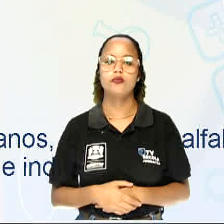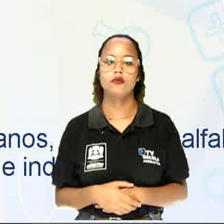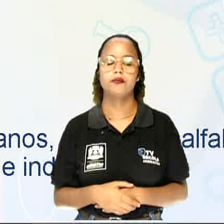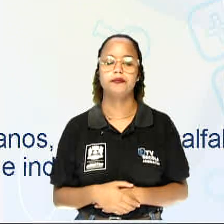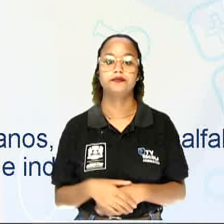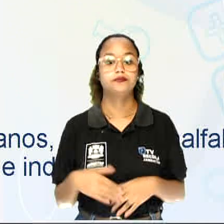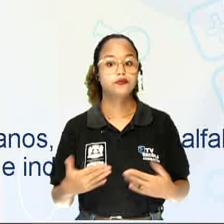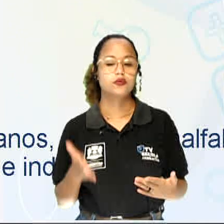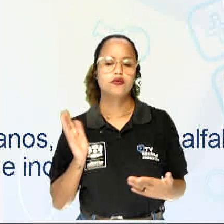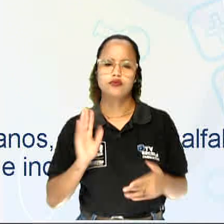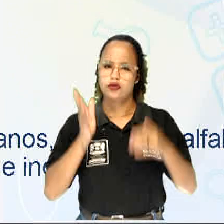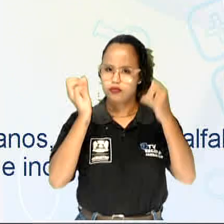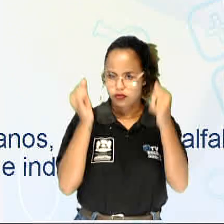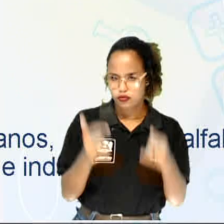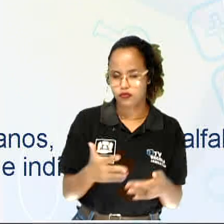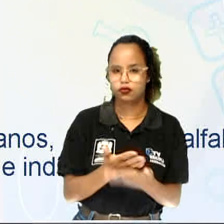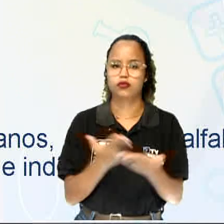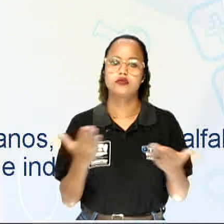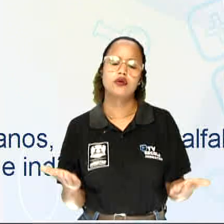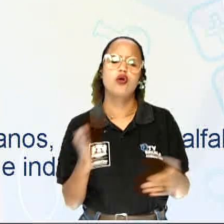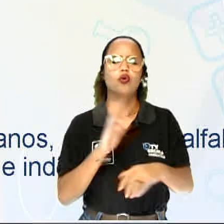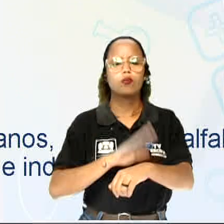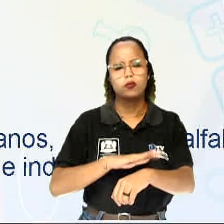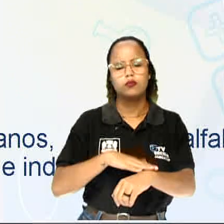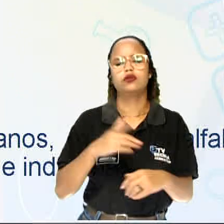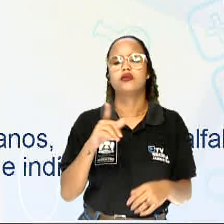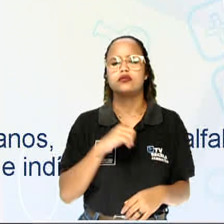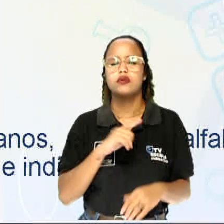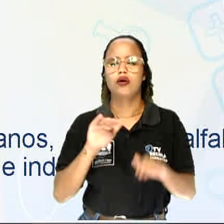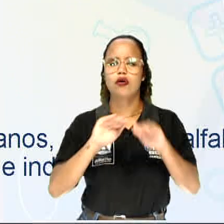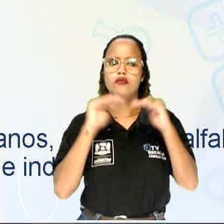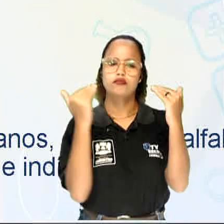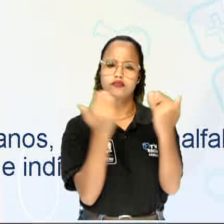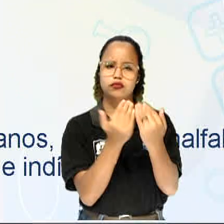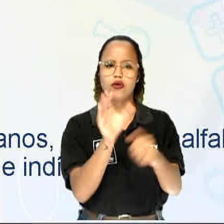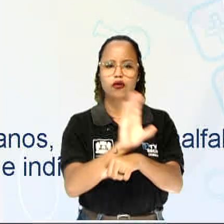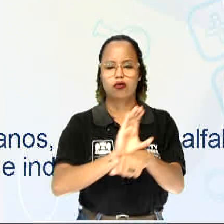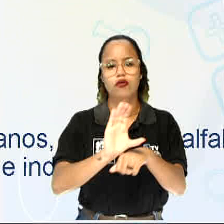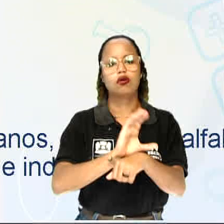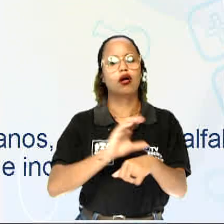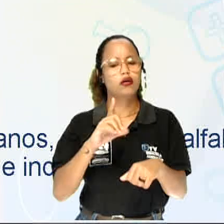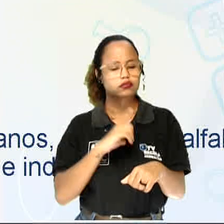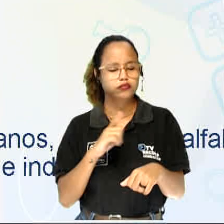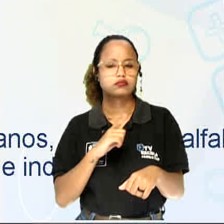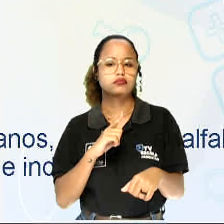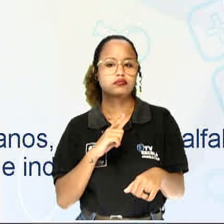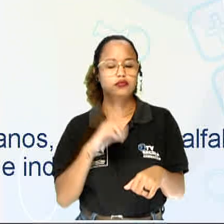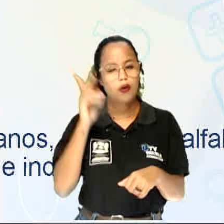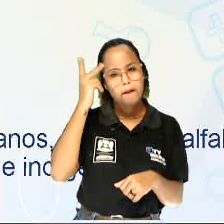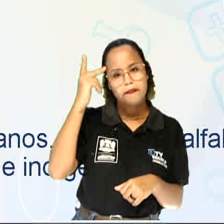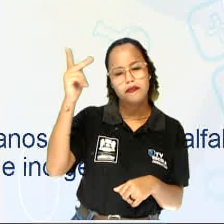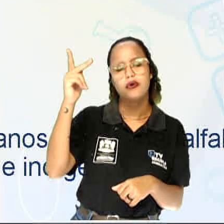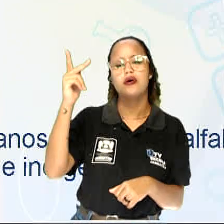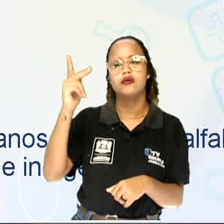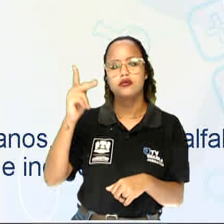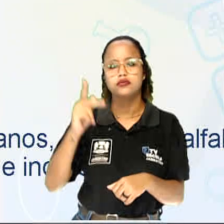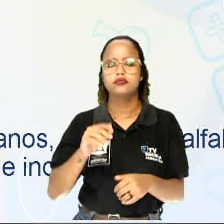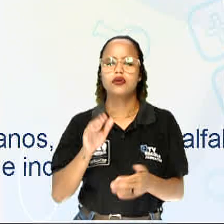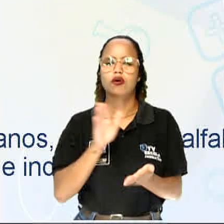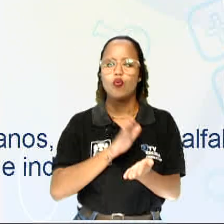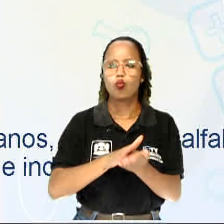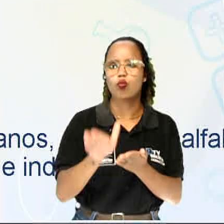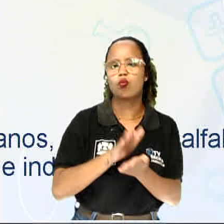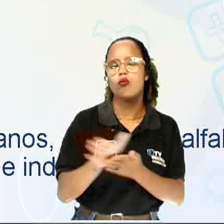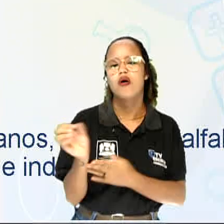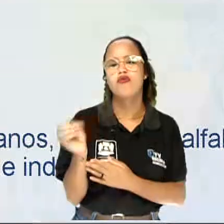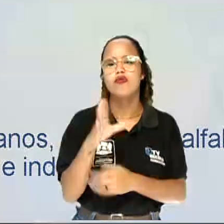disse a vocês, ainda nesse momento provisório, uma Assembleia Constituinte foi convocada para a confecção de uma